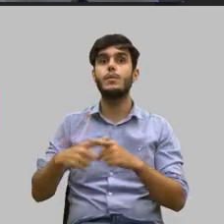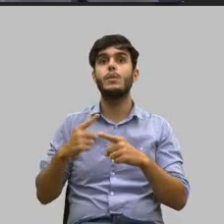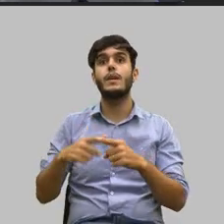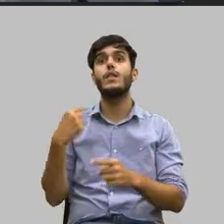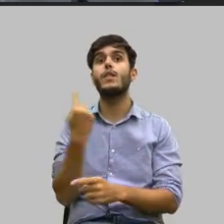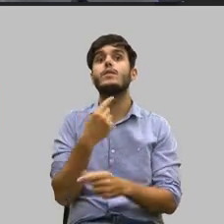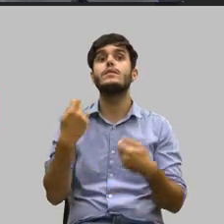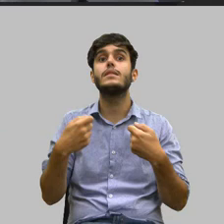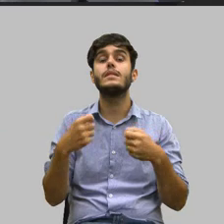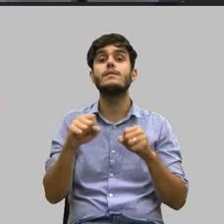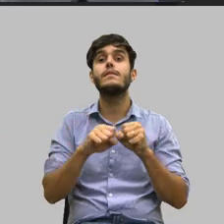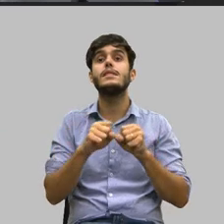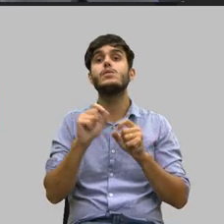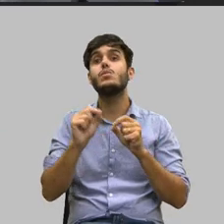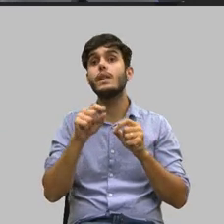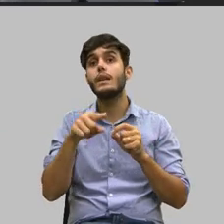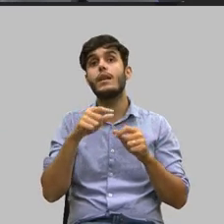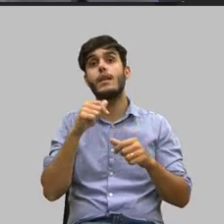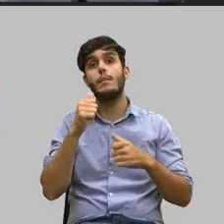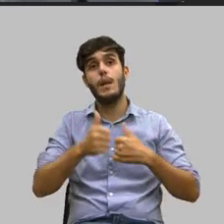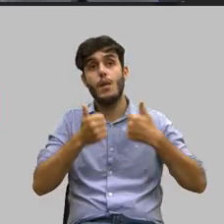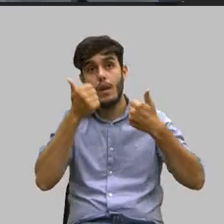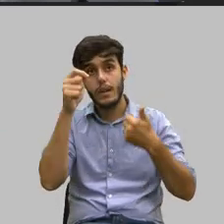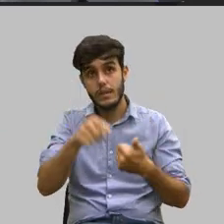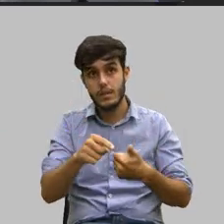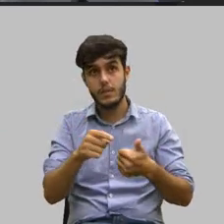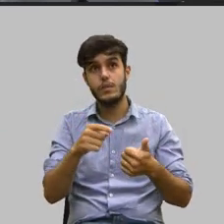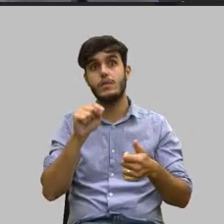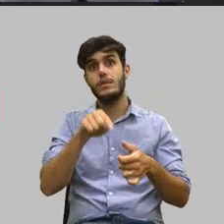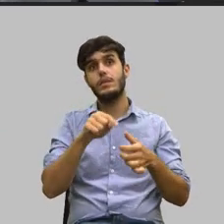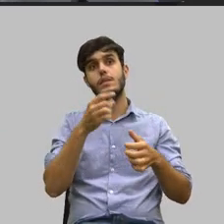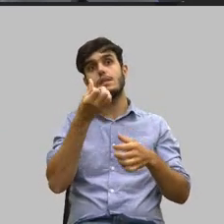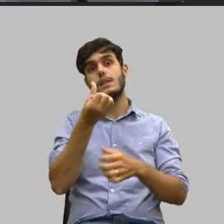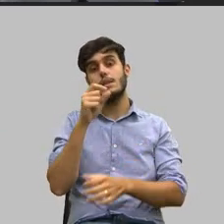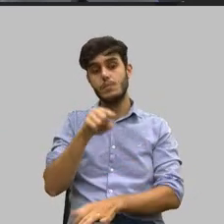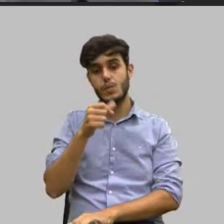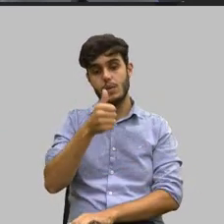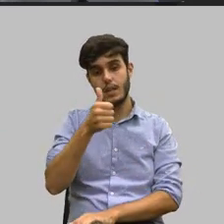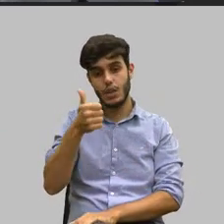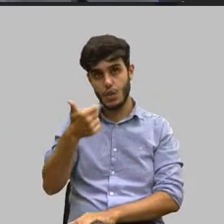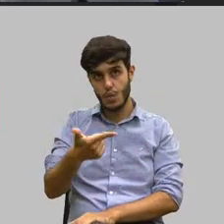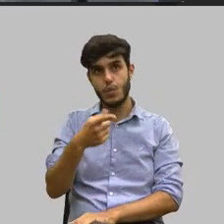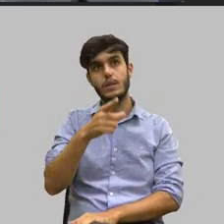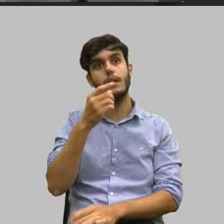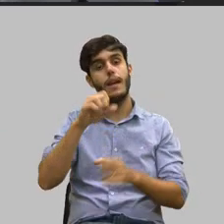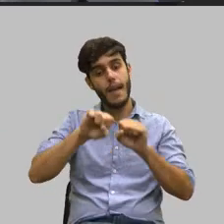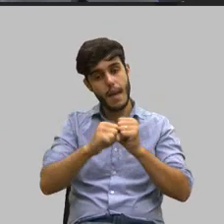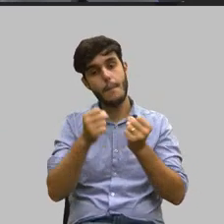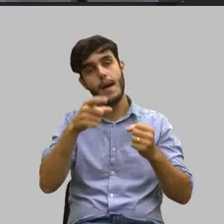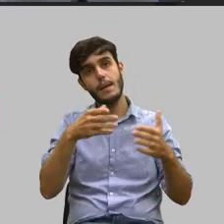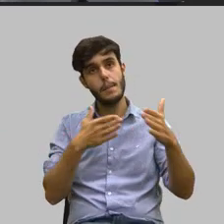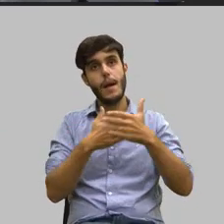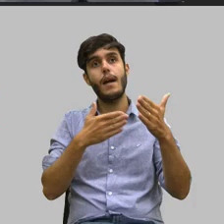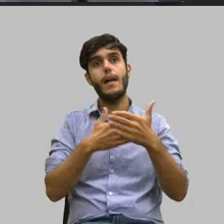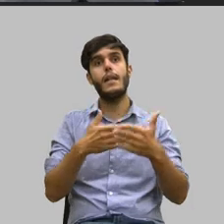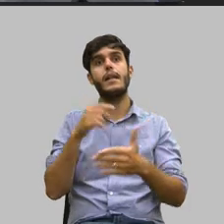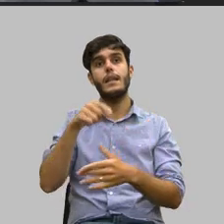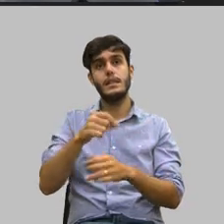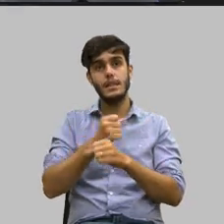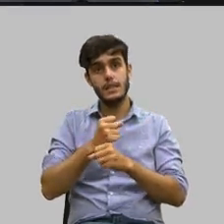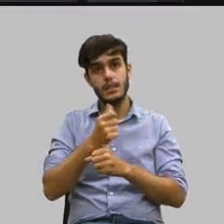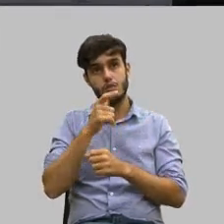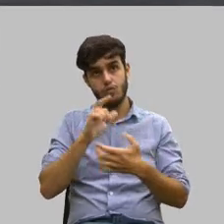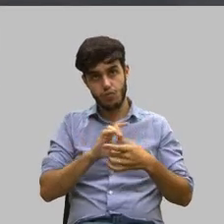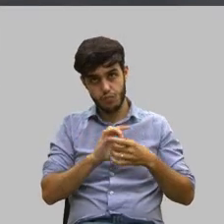para tentar mitigar isso primeiro é romper a barreira do 6112 nós já temos já tivemos esse ano uma autorização